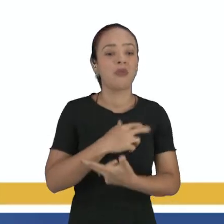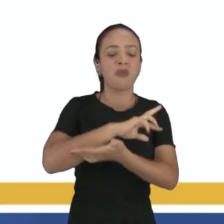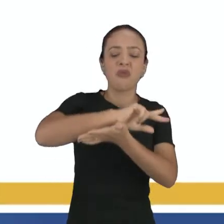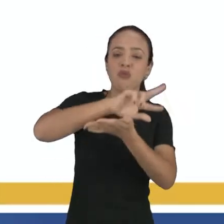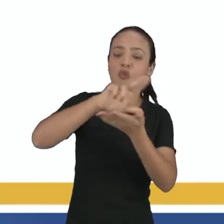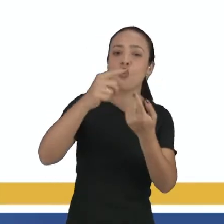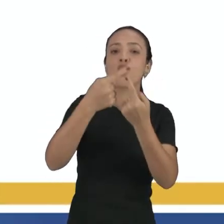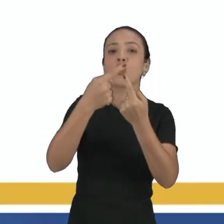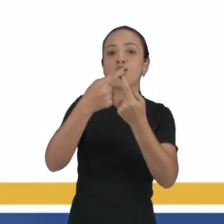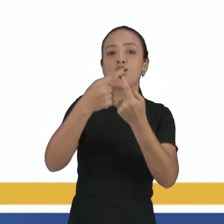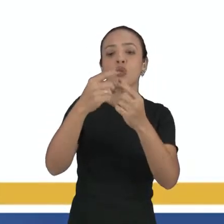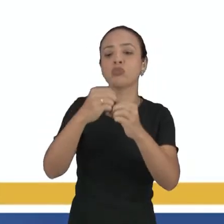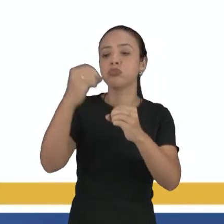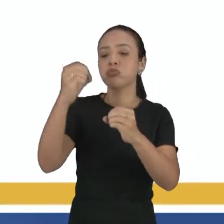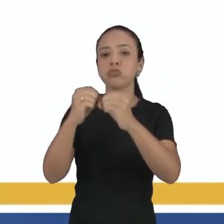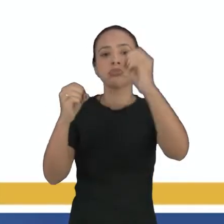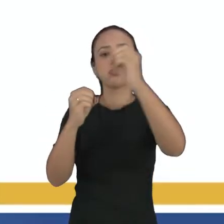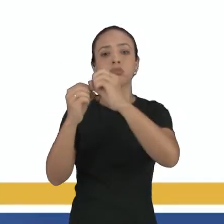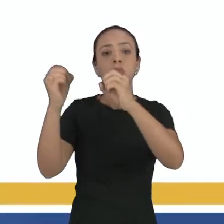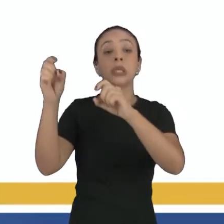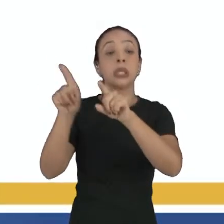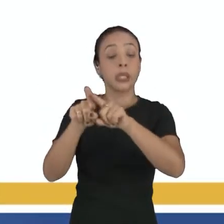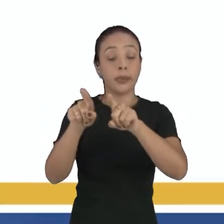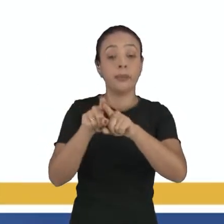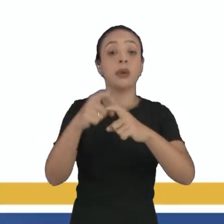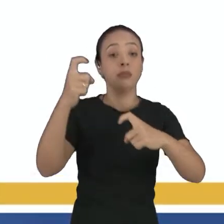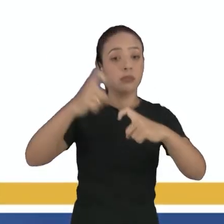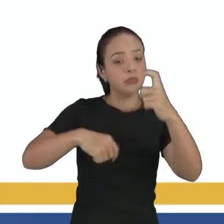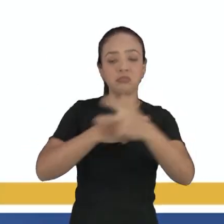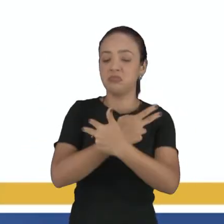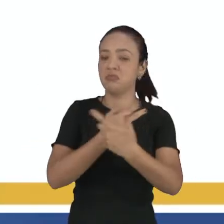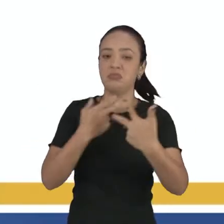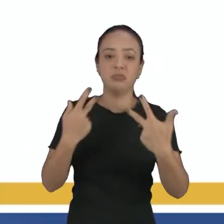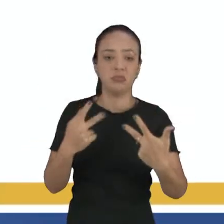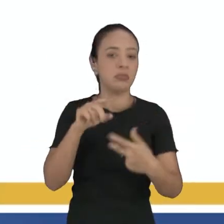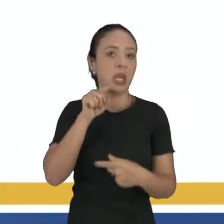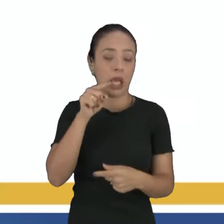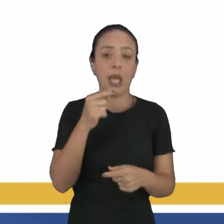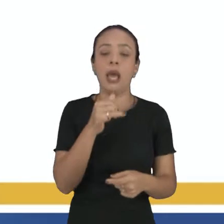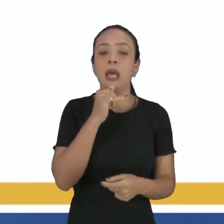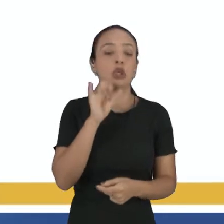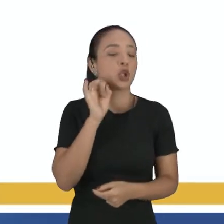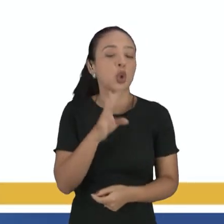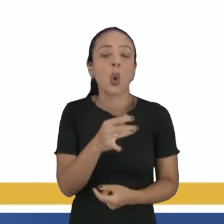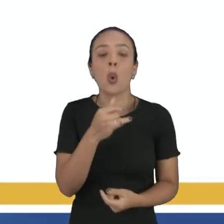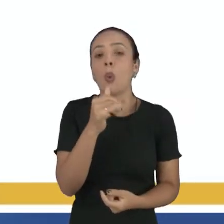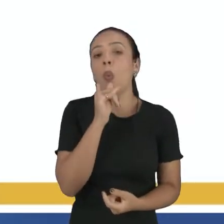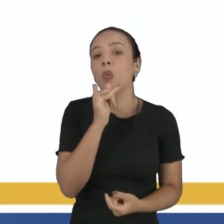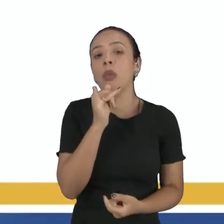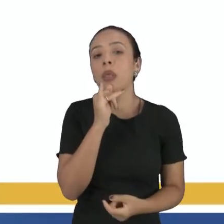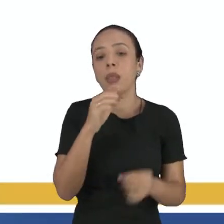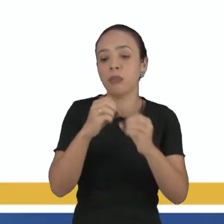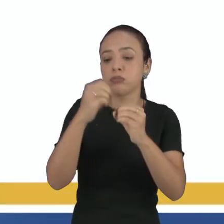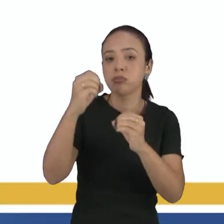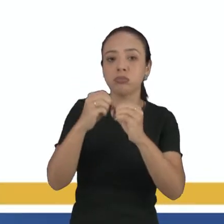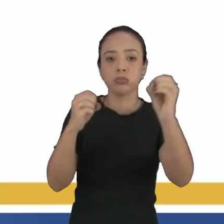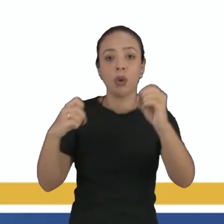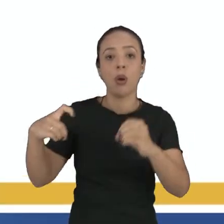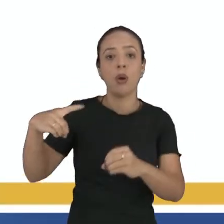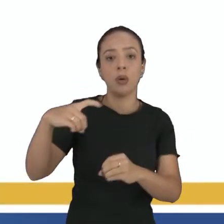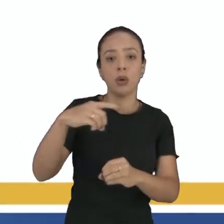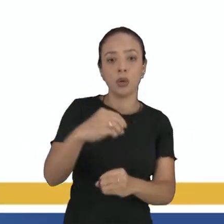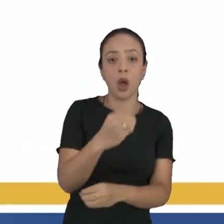reprodução assexuada e existem vários tipos de reprodução sexuada. Esse é só um exemplo de reprodução assexuada, é uma bactéria